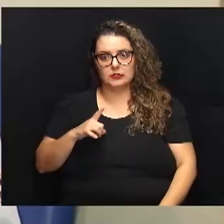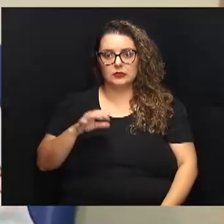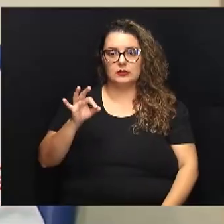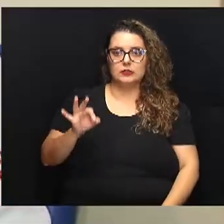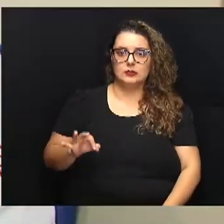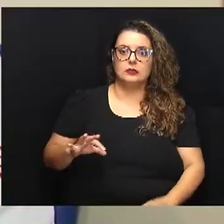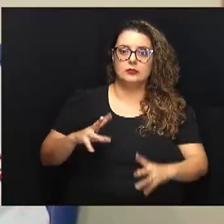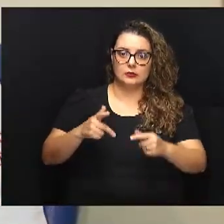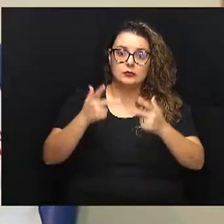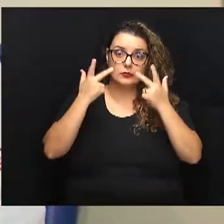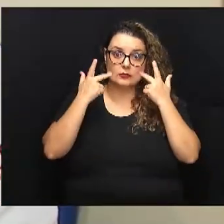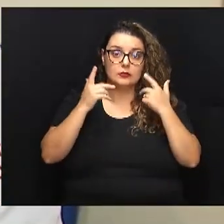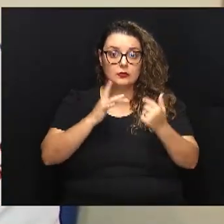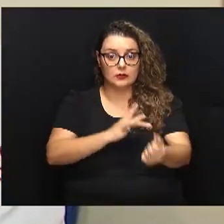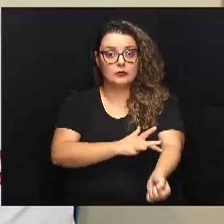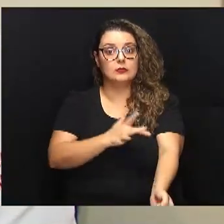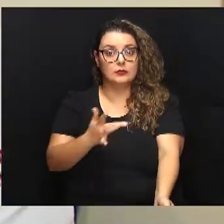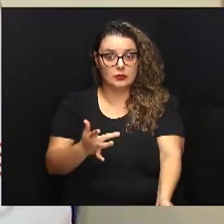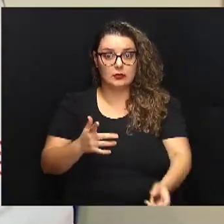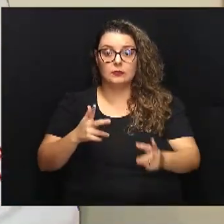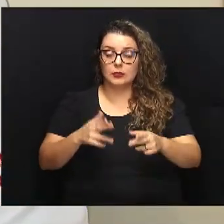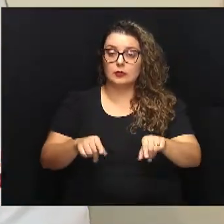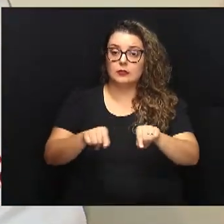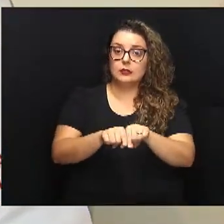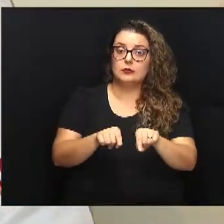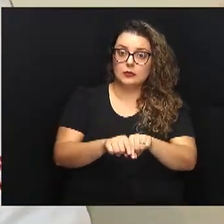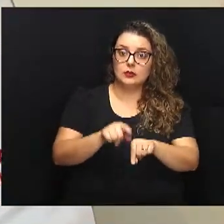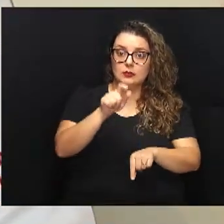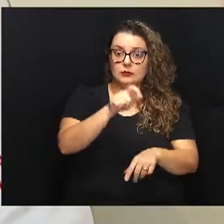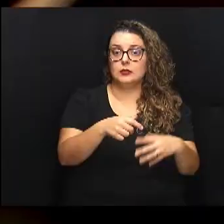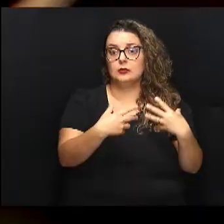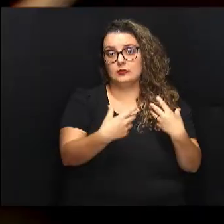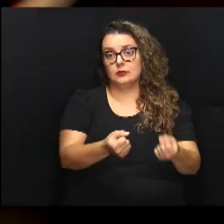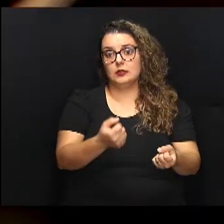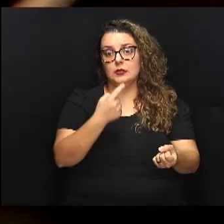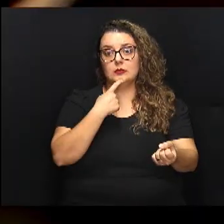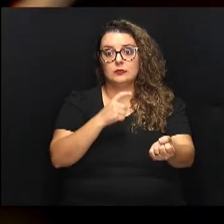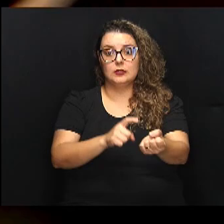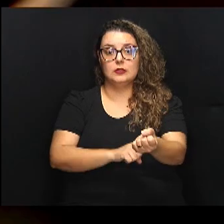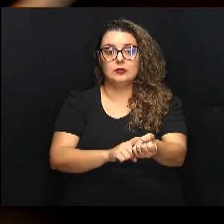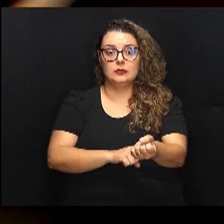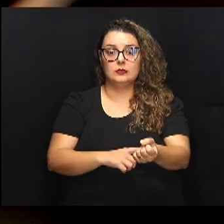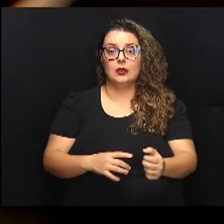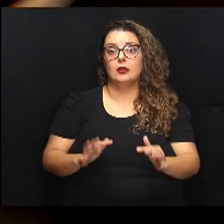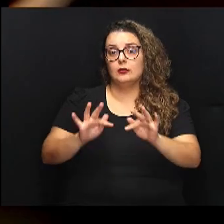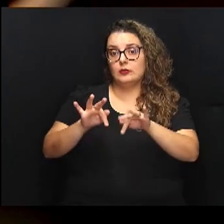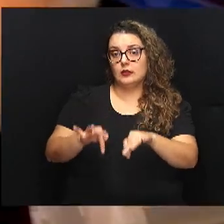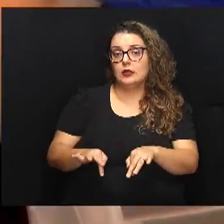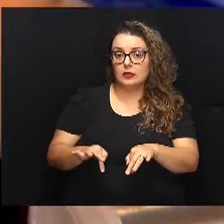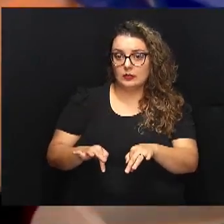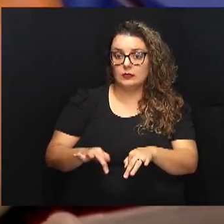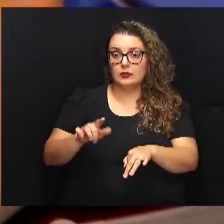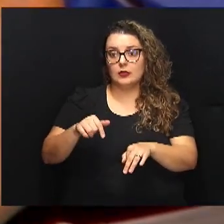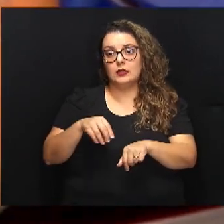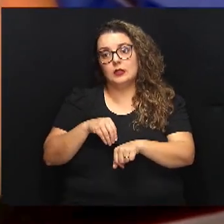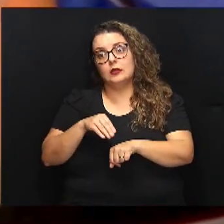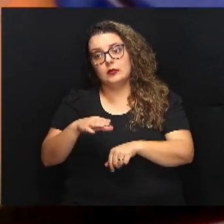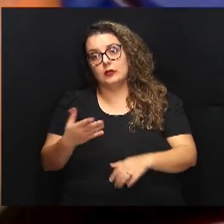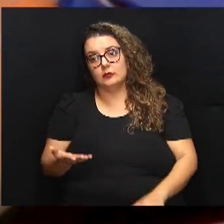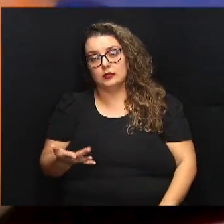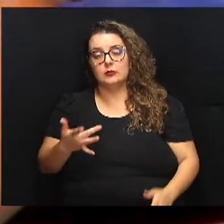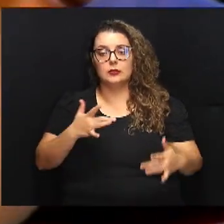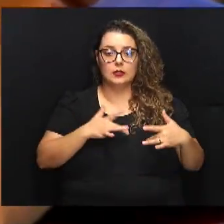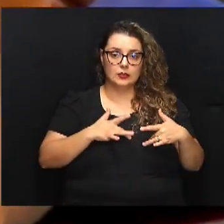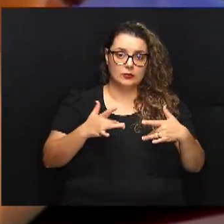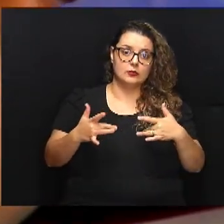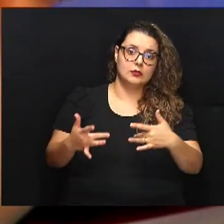ser tudo tranquilo com a doação dela, mas como também a pessoa que está recebendo esse sangue. A etapa final, né, é encaminhada, então, para a doação de